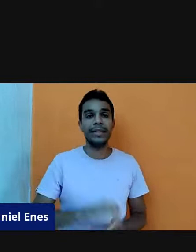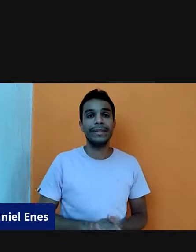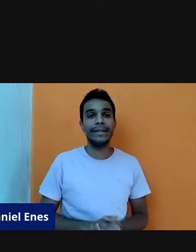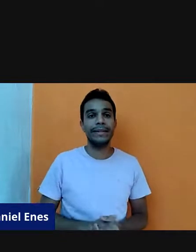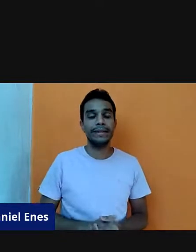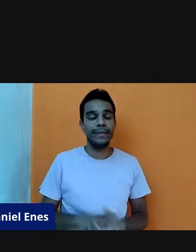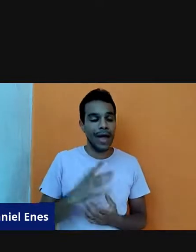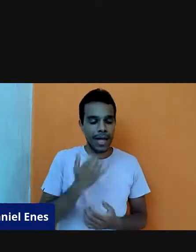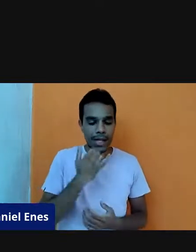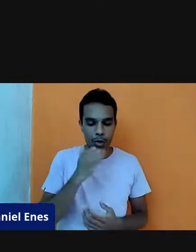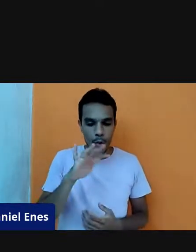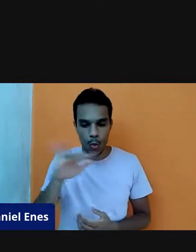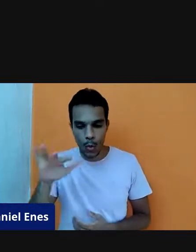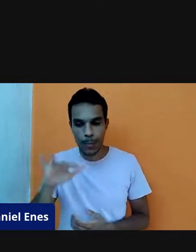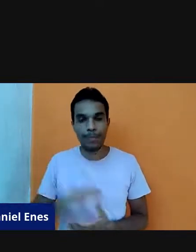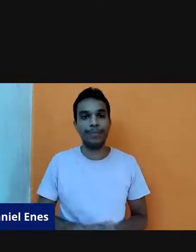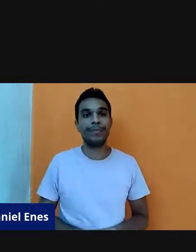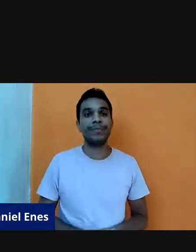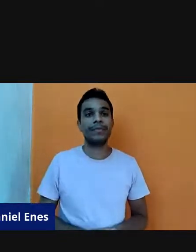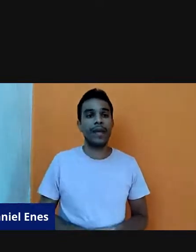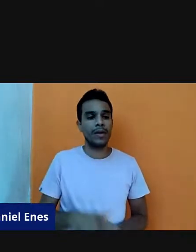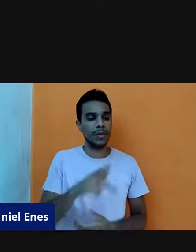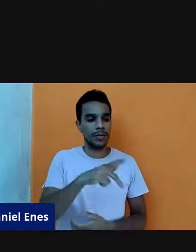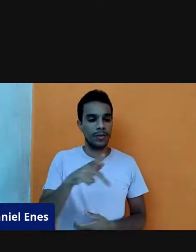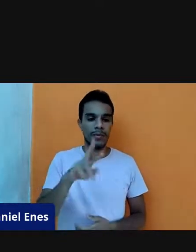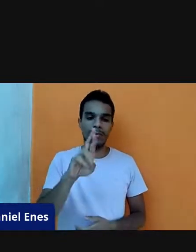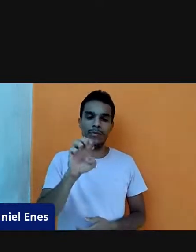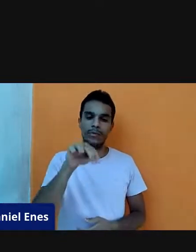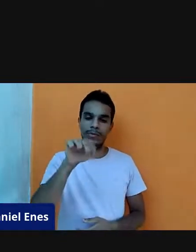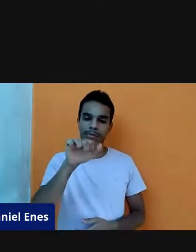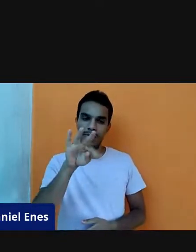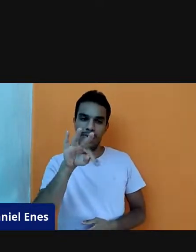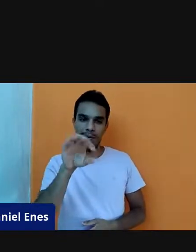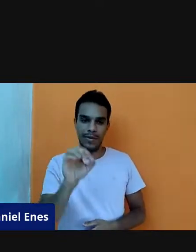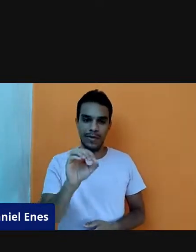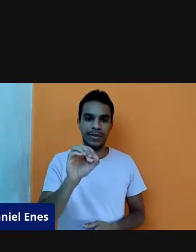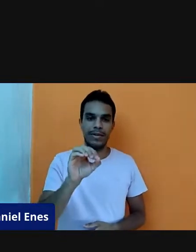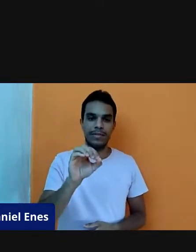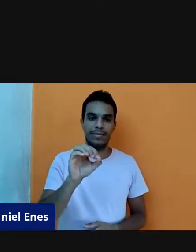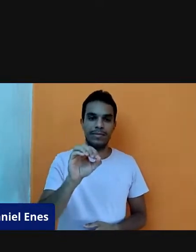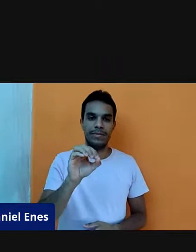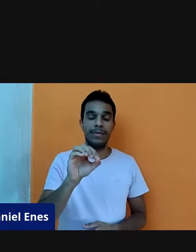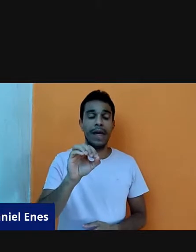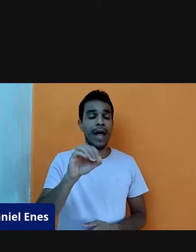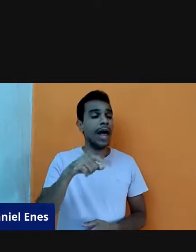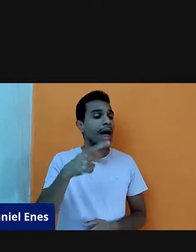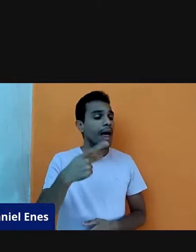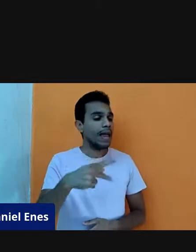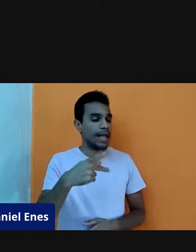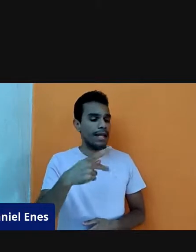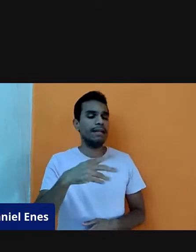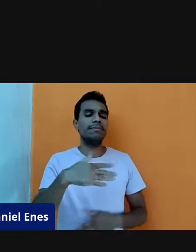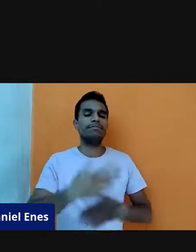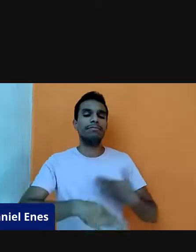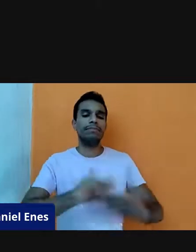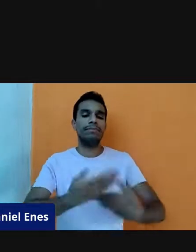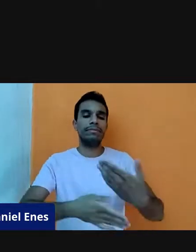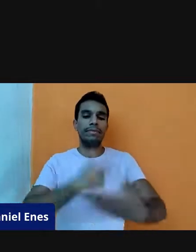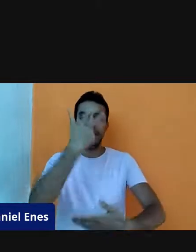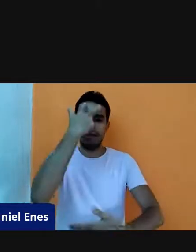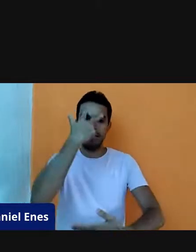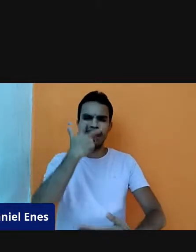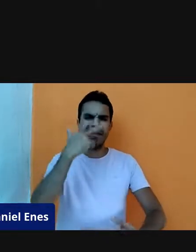Malcher. É, o professor Renato da Gama Malcher, ele ficou cego já